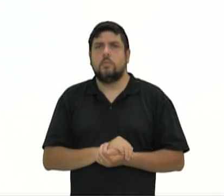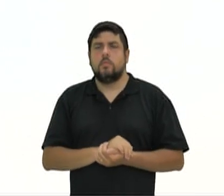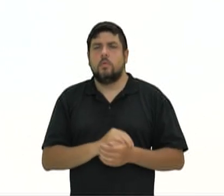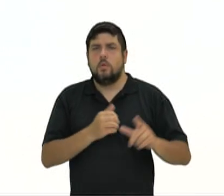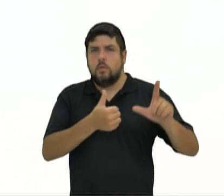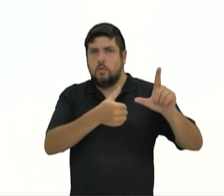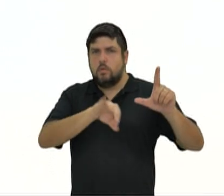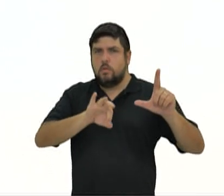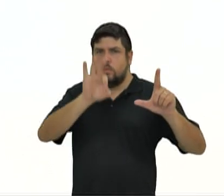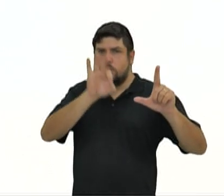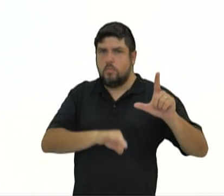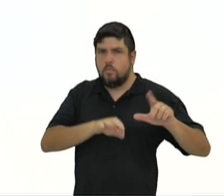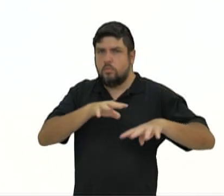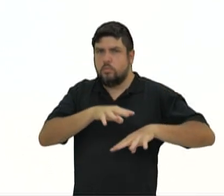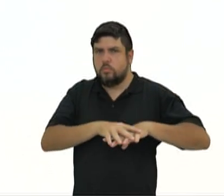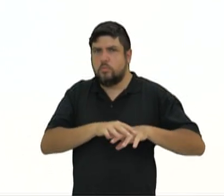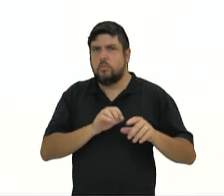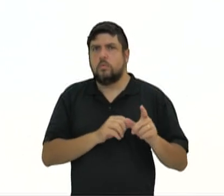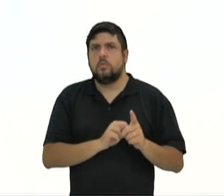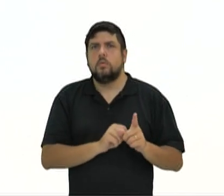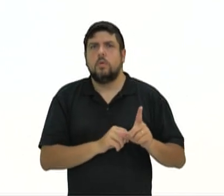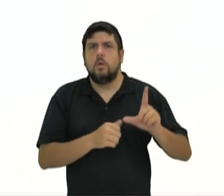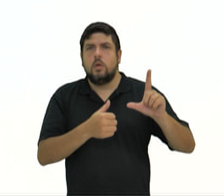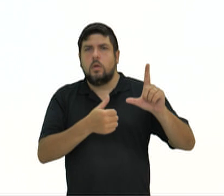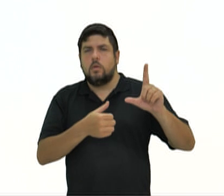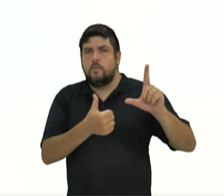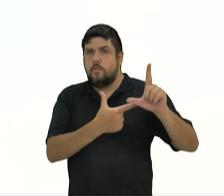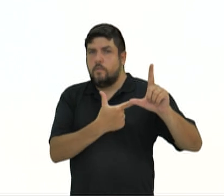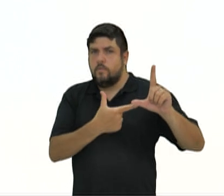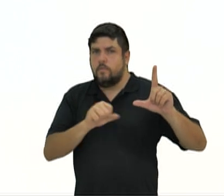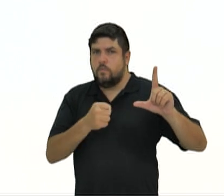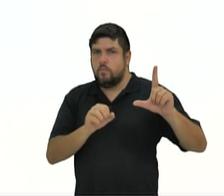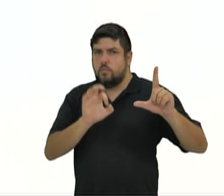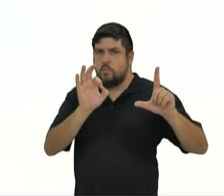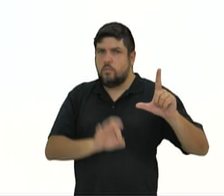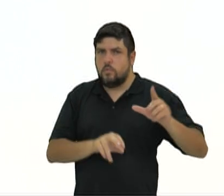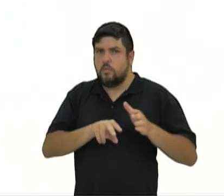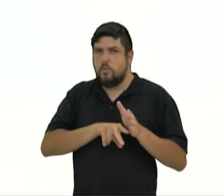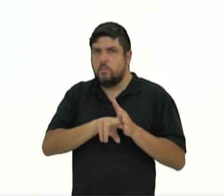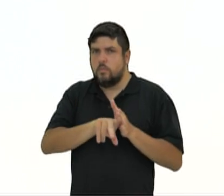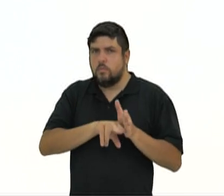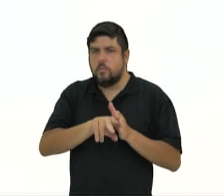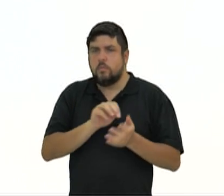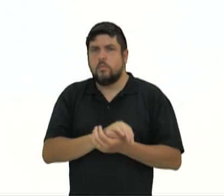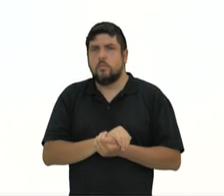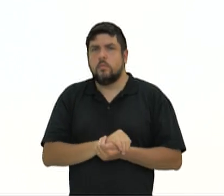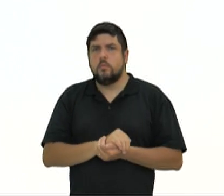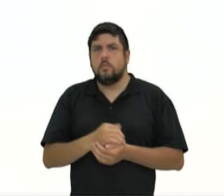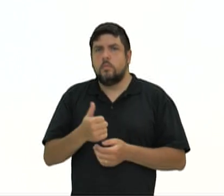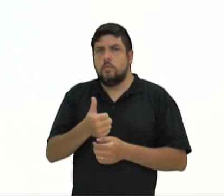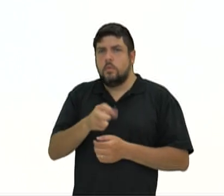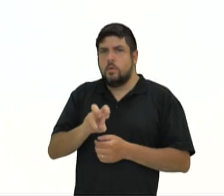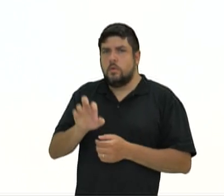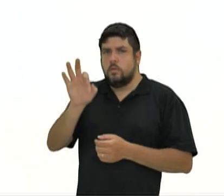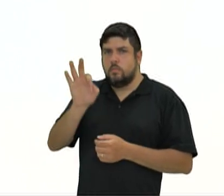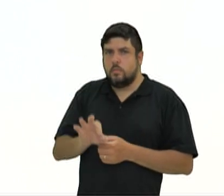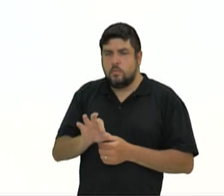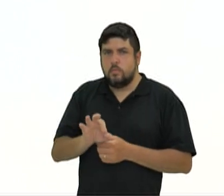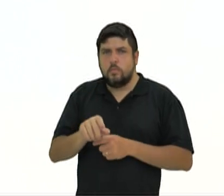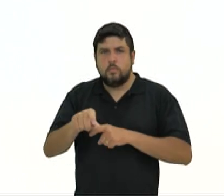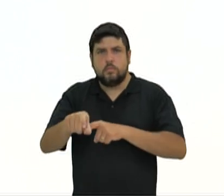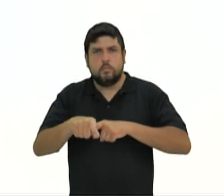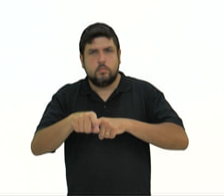de exatas, 28% biológicas, 15% agrárias